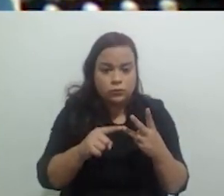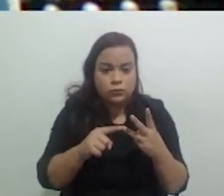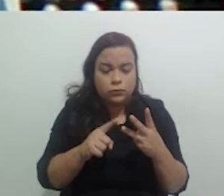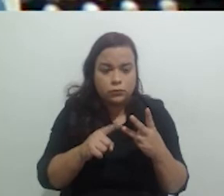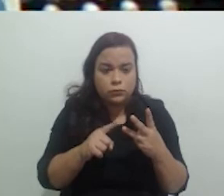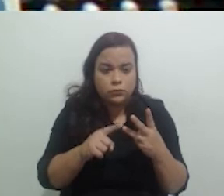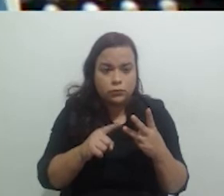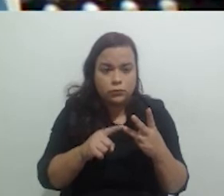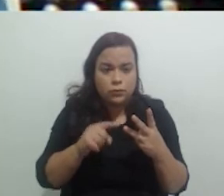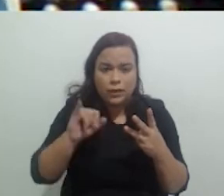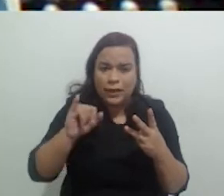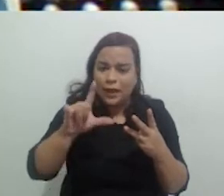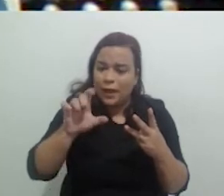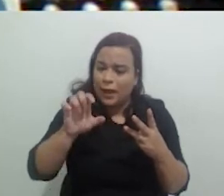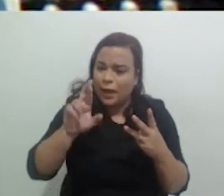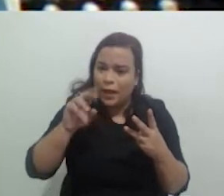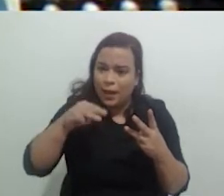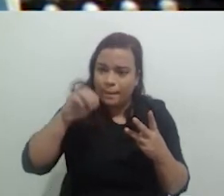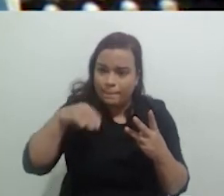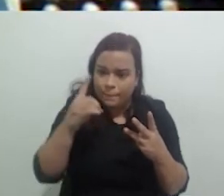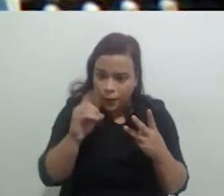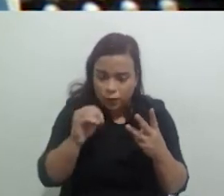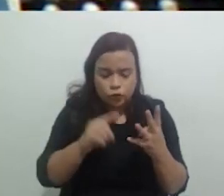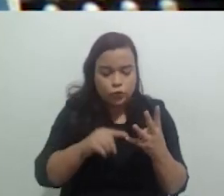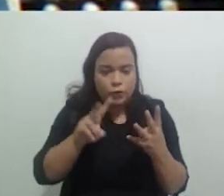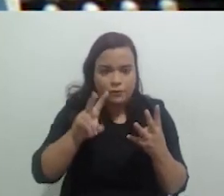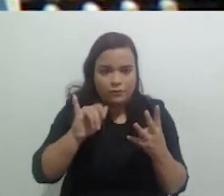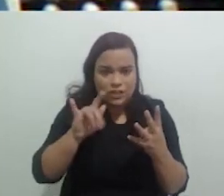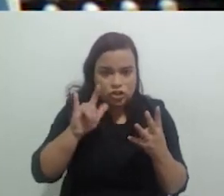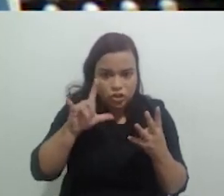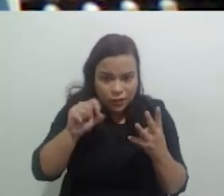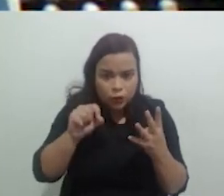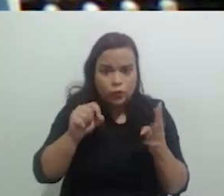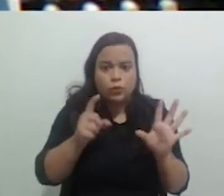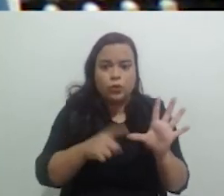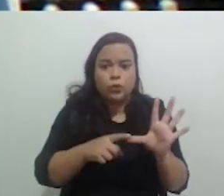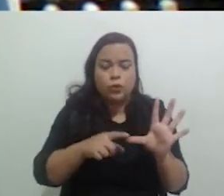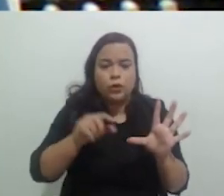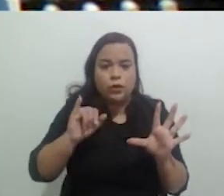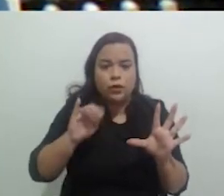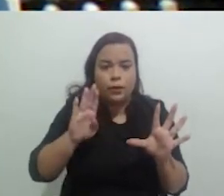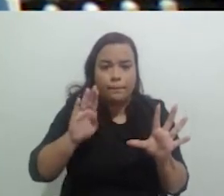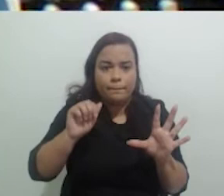Guilhermando, desembargador Virgílio, desembargador Ibanez e doutor Eduardo.